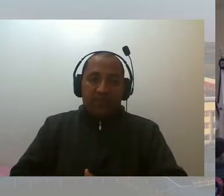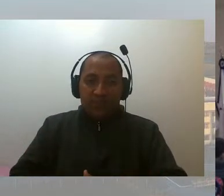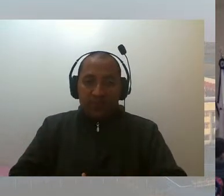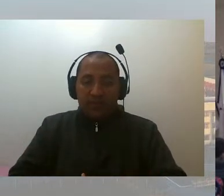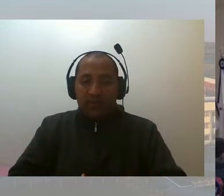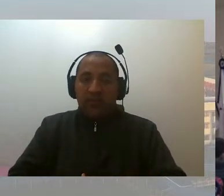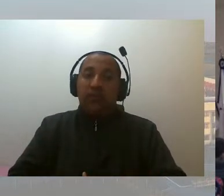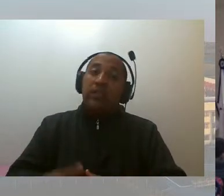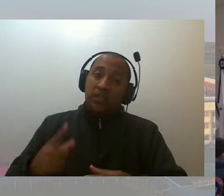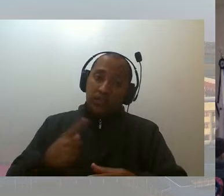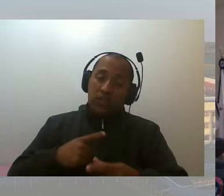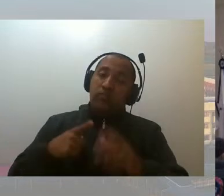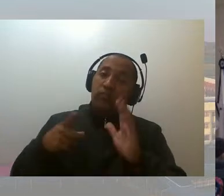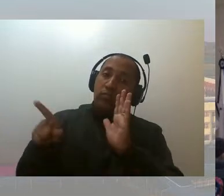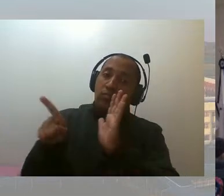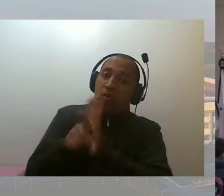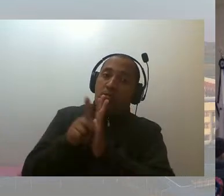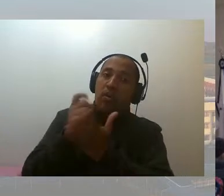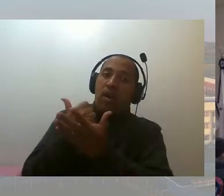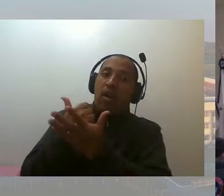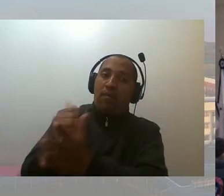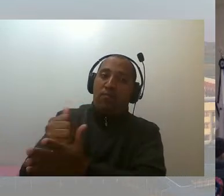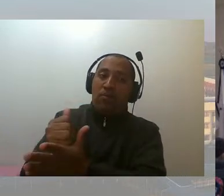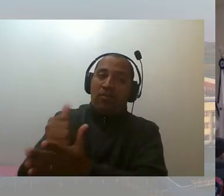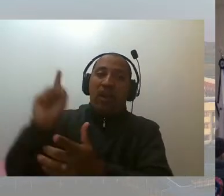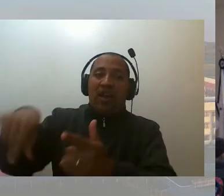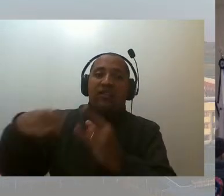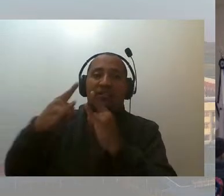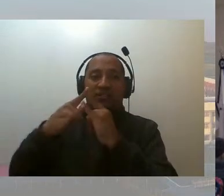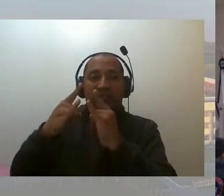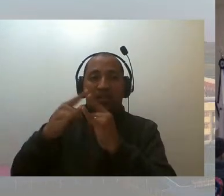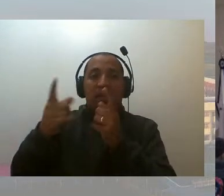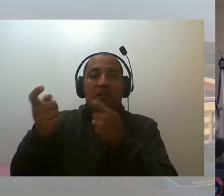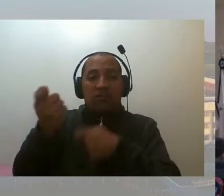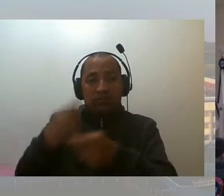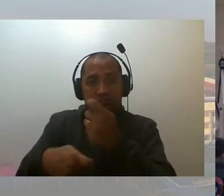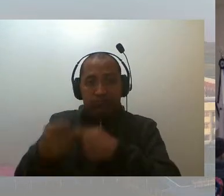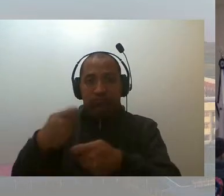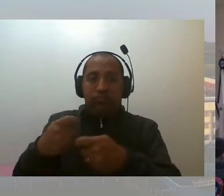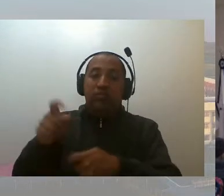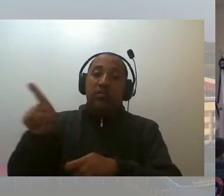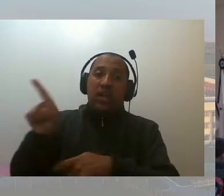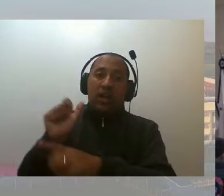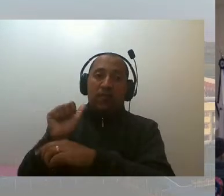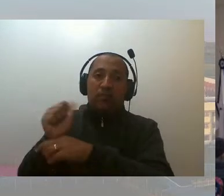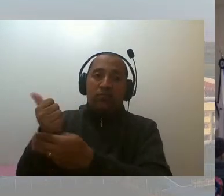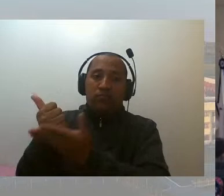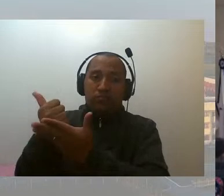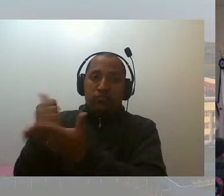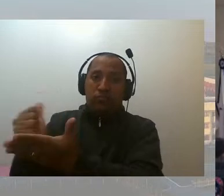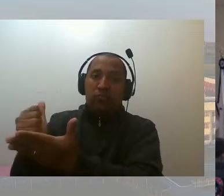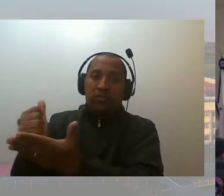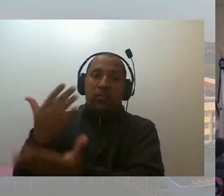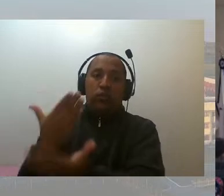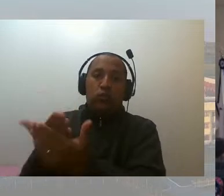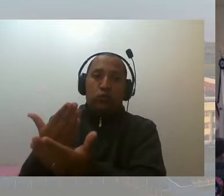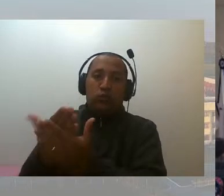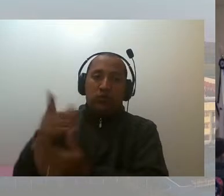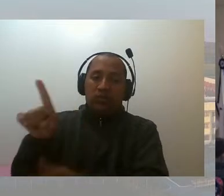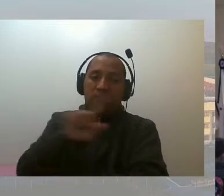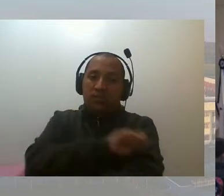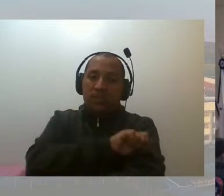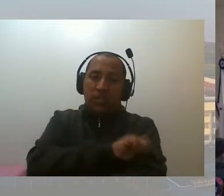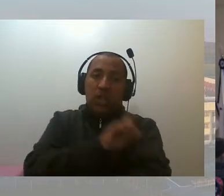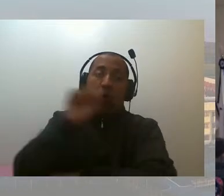por conta da instituição. Também é uma economia importante para esses estudantes, para que ele consiga, né, o seu